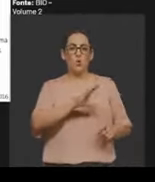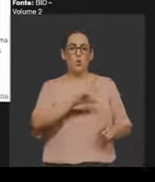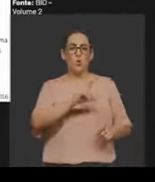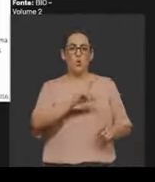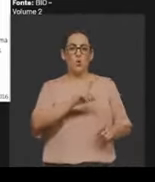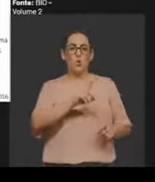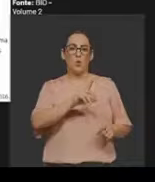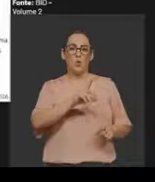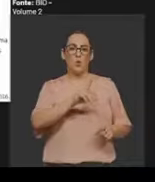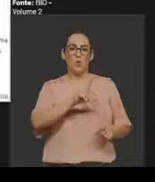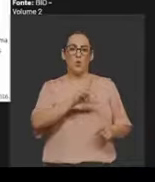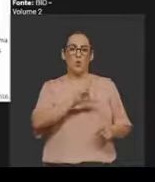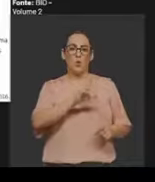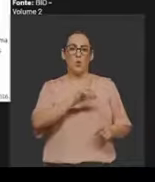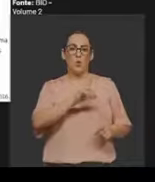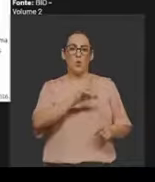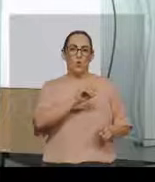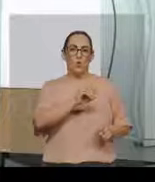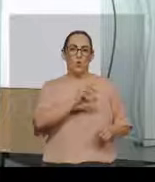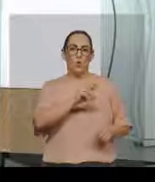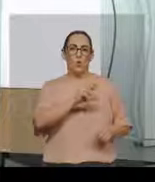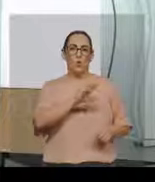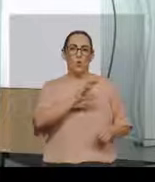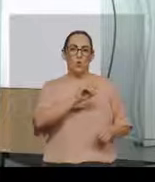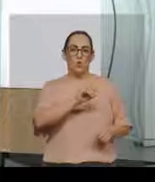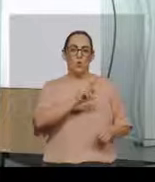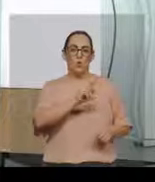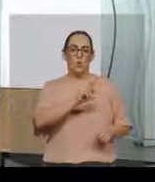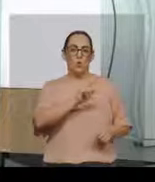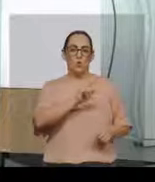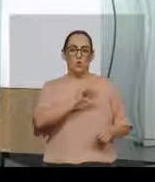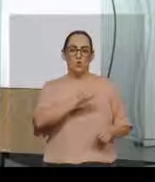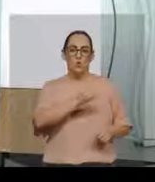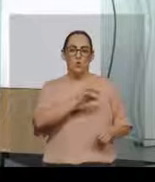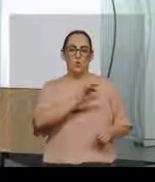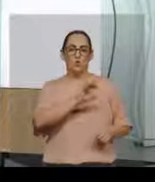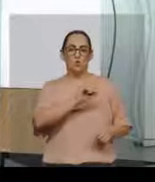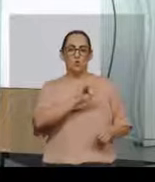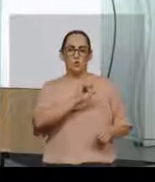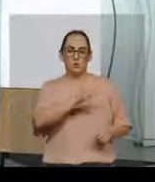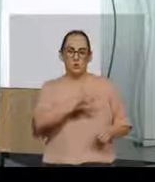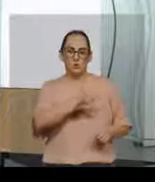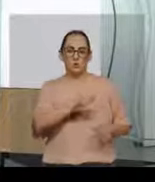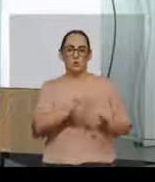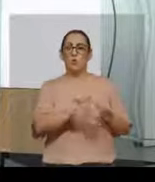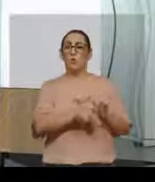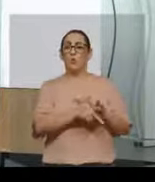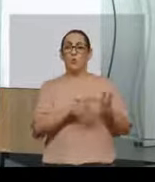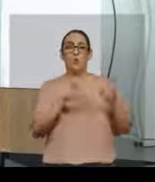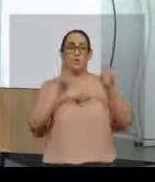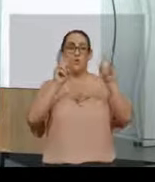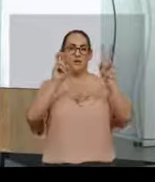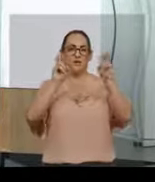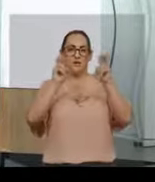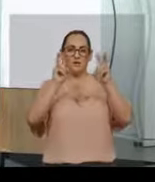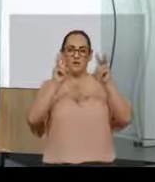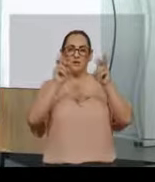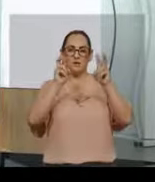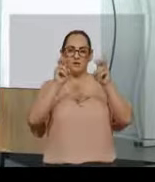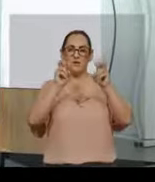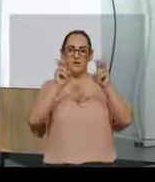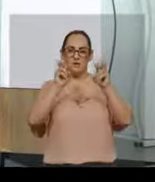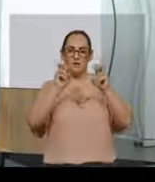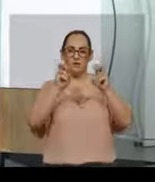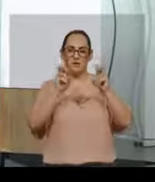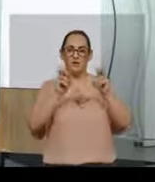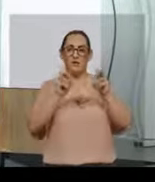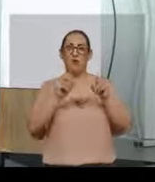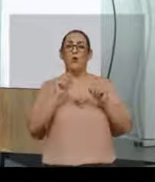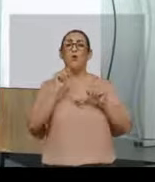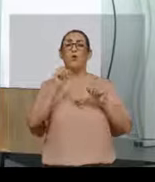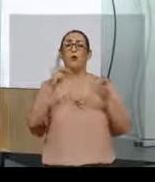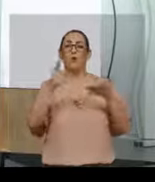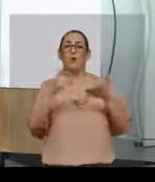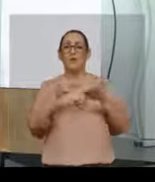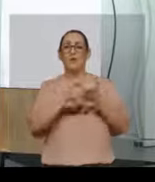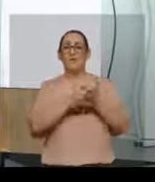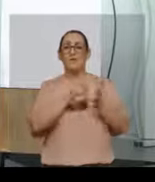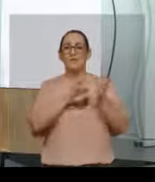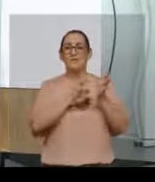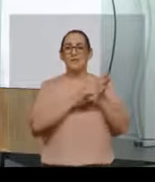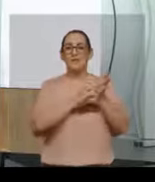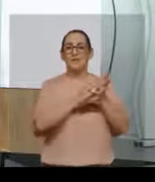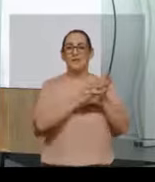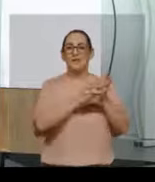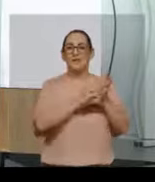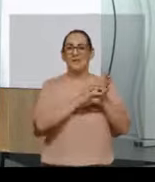já viram lá no primeiro ano, quando a gente fala na teoria da endossimbiose sequencial, onde uma bactéria autótrofa,